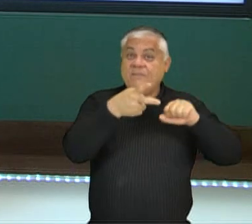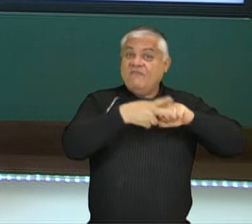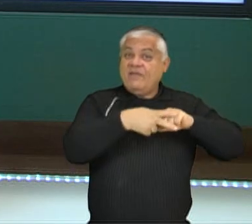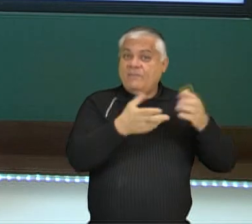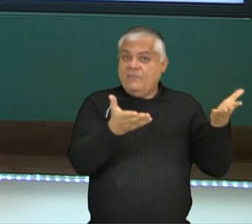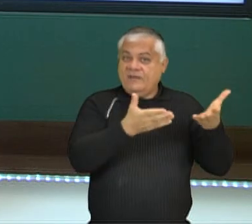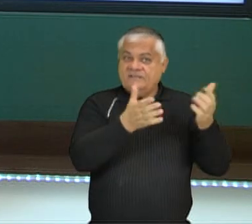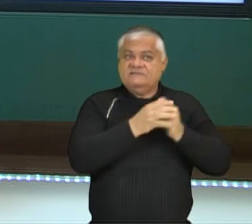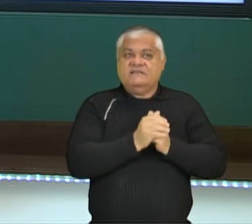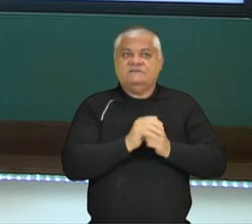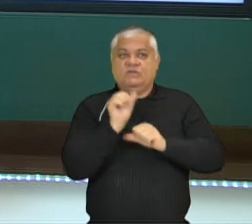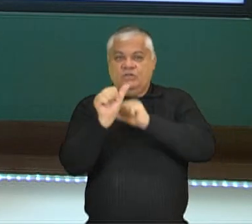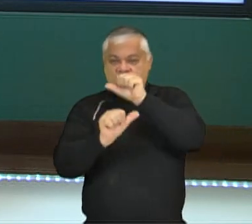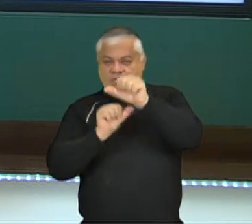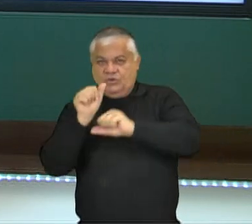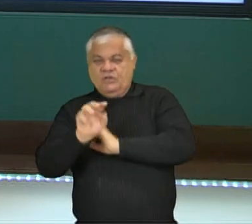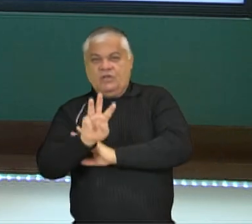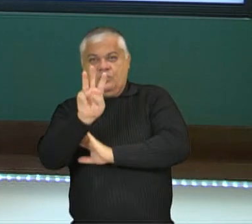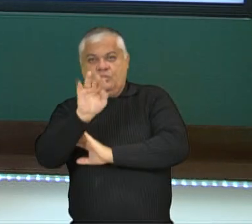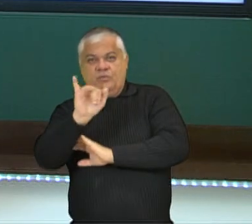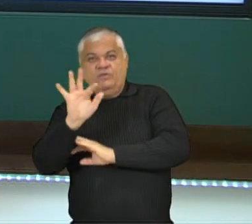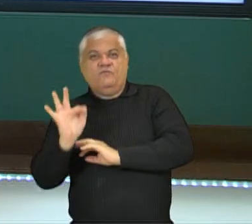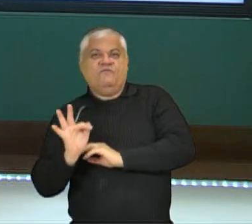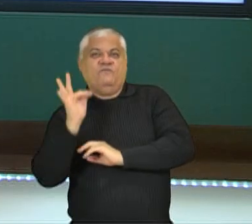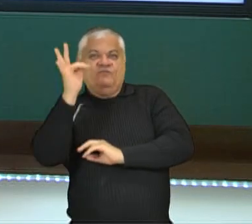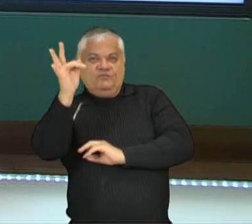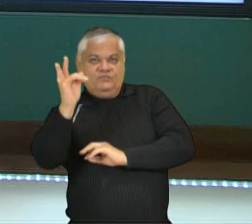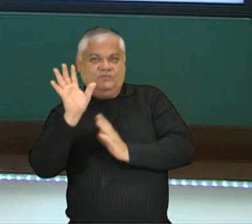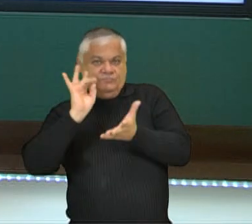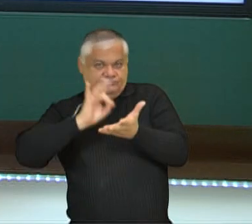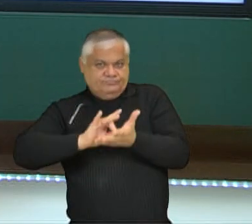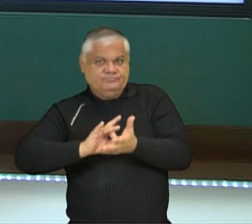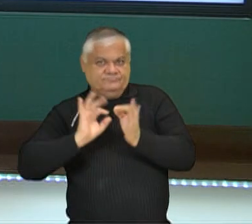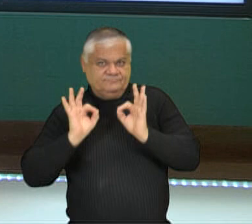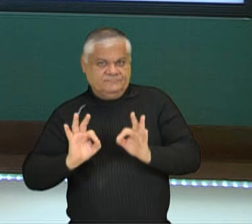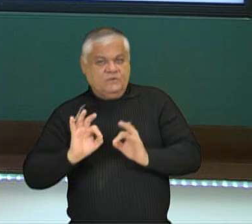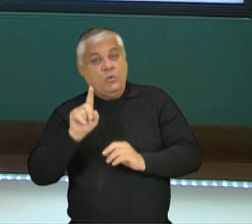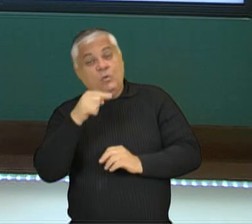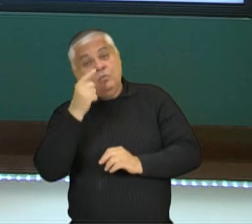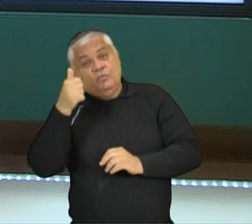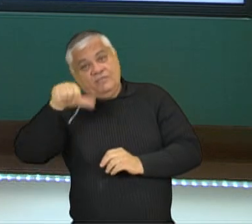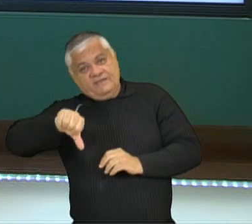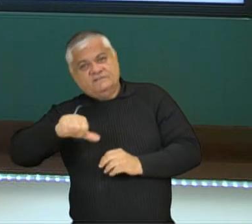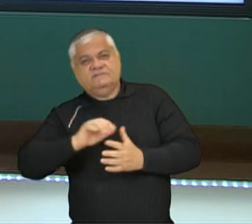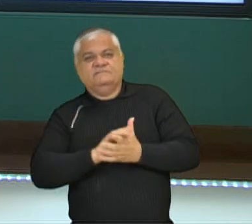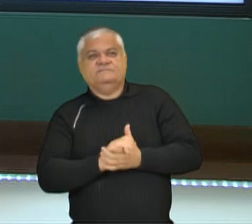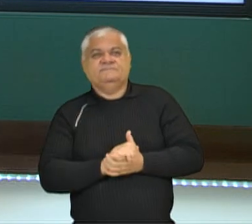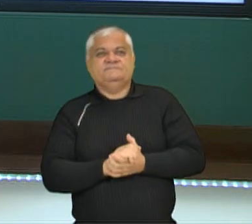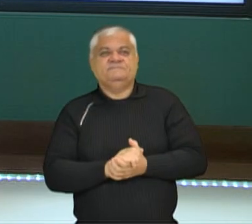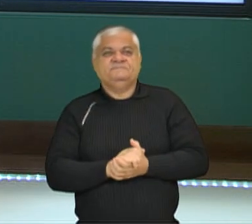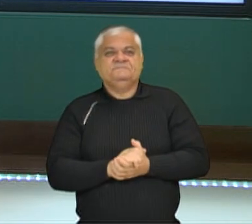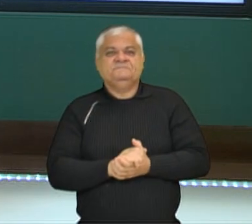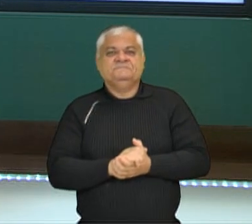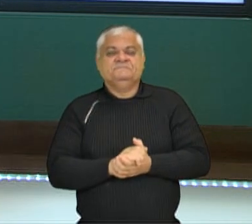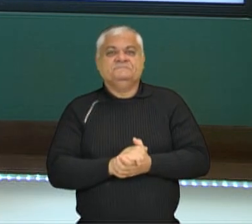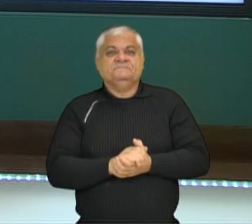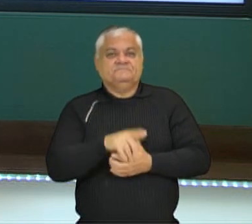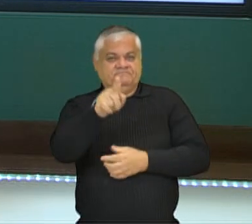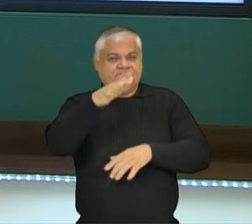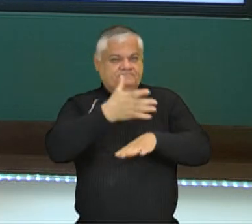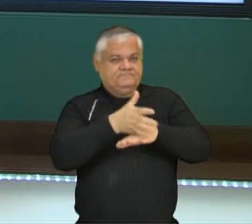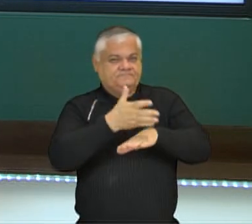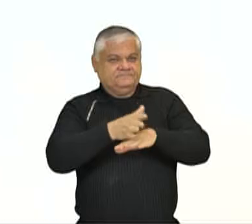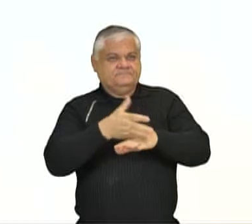presente e a outra frase no futuro, afirmativa ou negativa. Tá bom? Bora